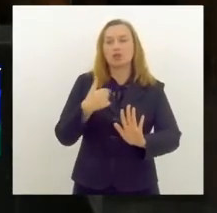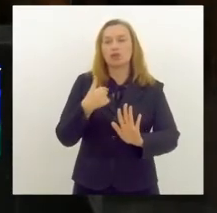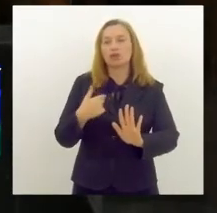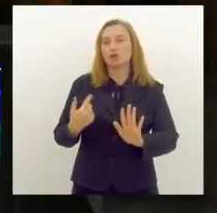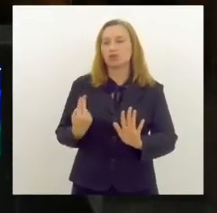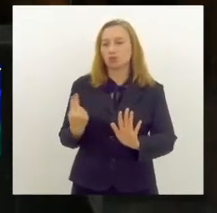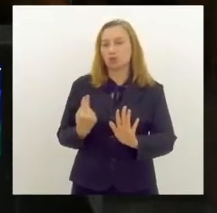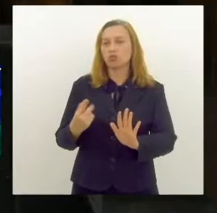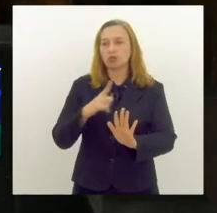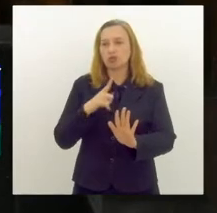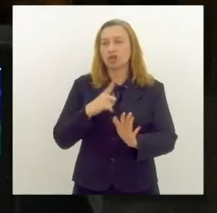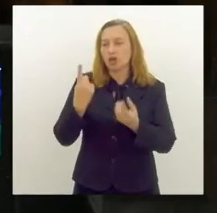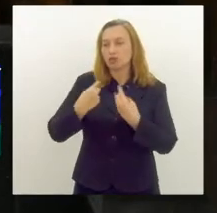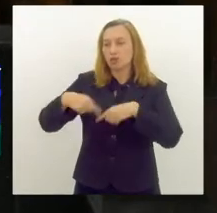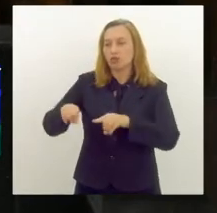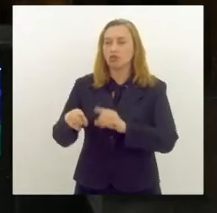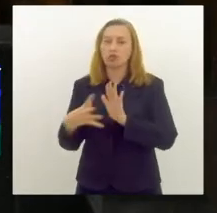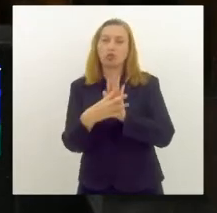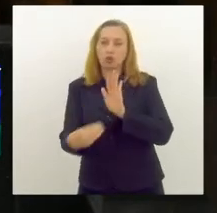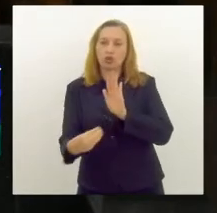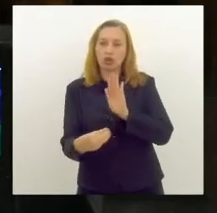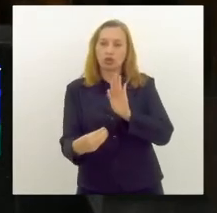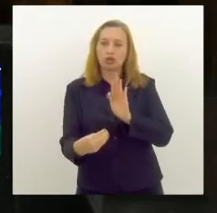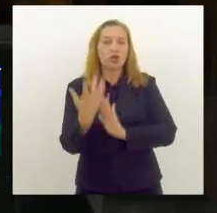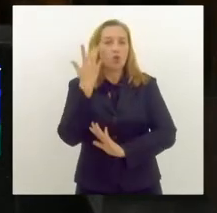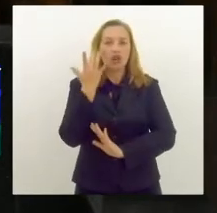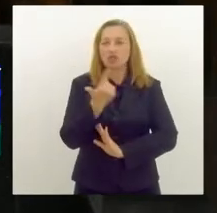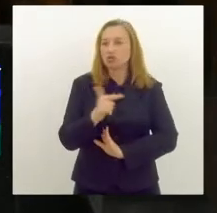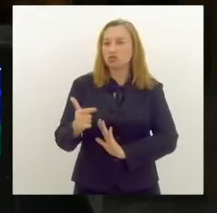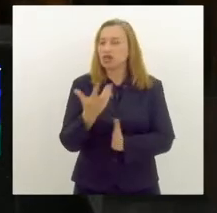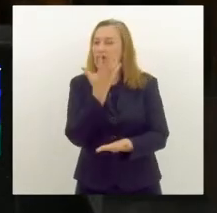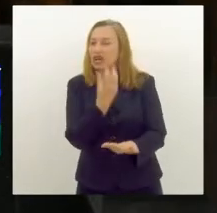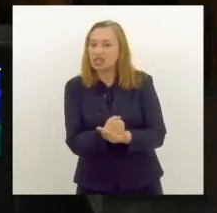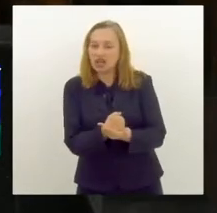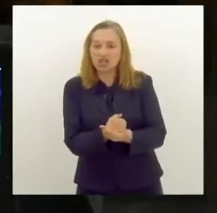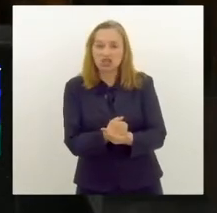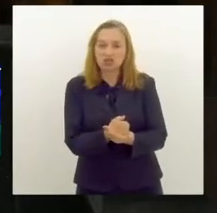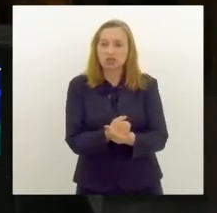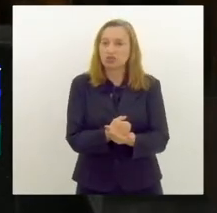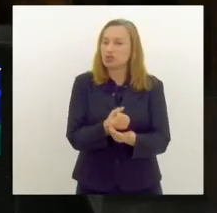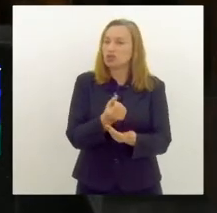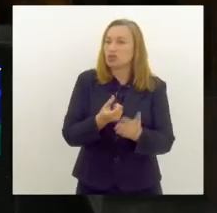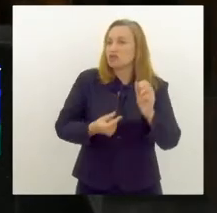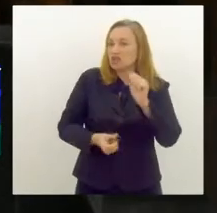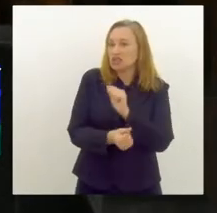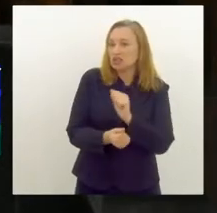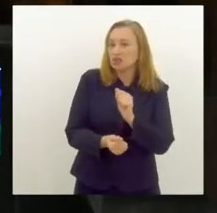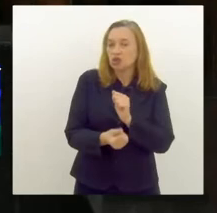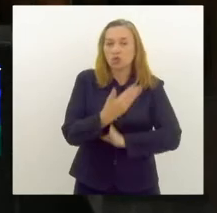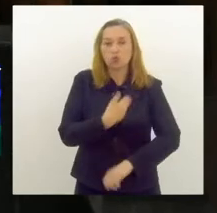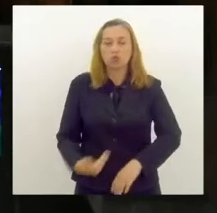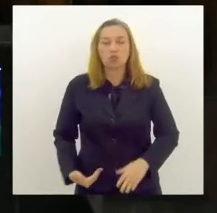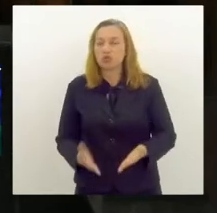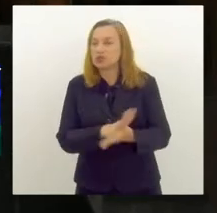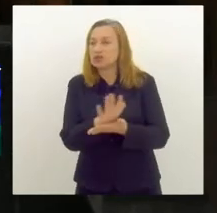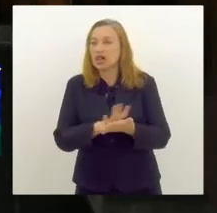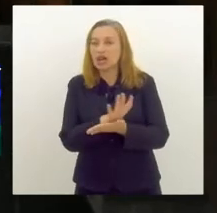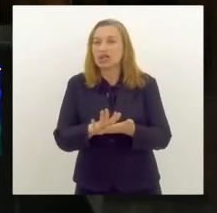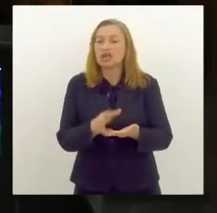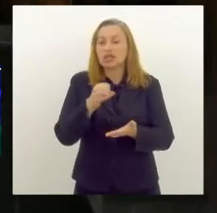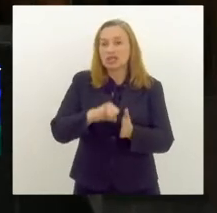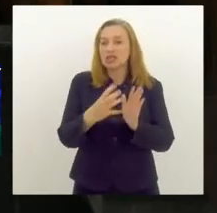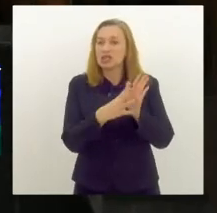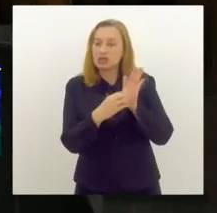porque eu sou contra esse modelo e acho que não tem que ter cadastro, acho que não tem que ter financiamento público, acho que se esse modelo